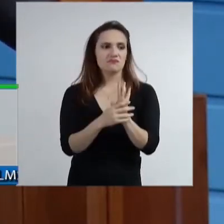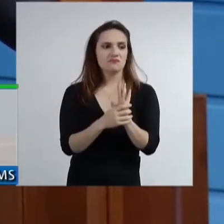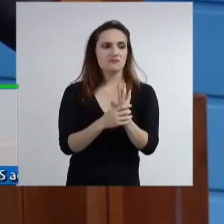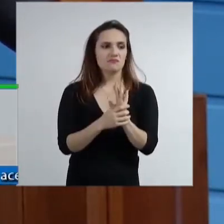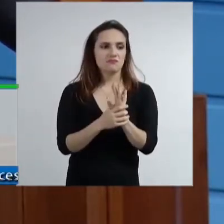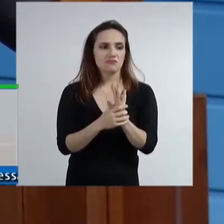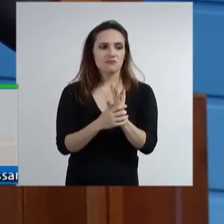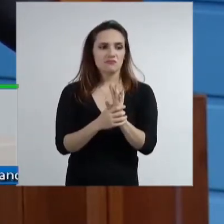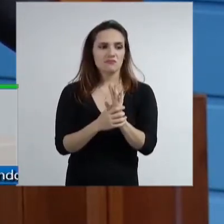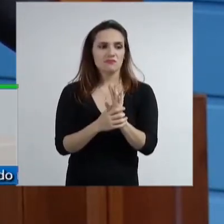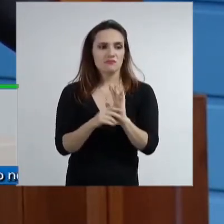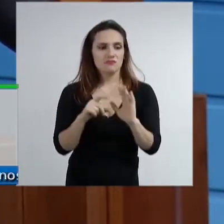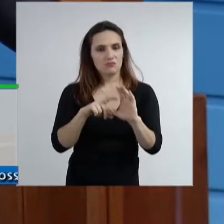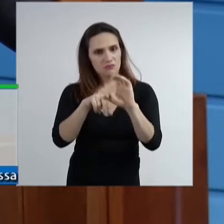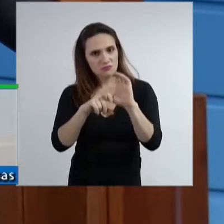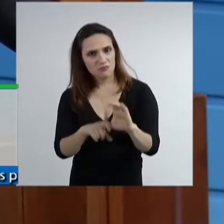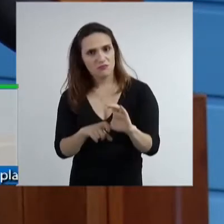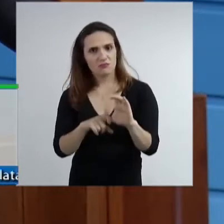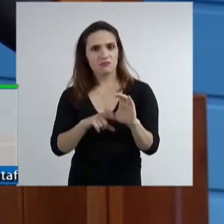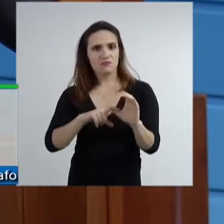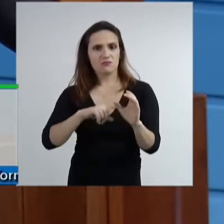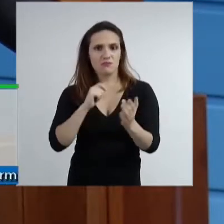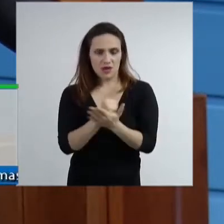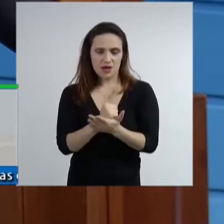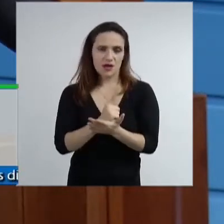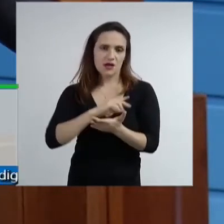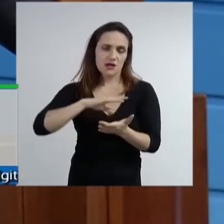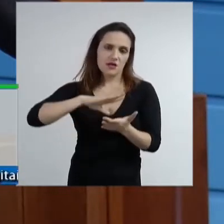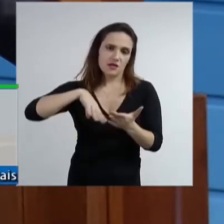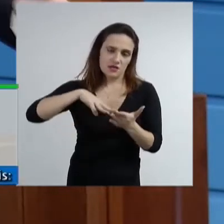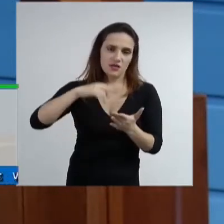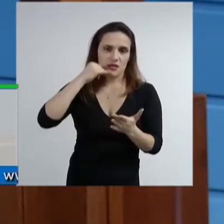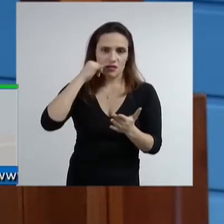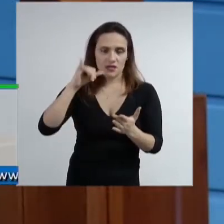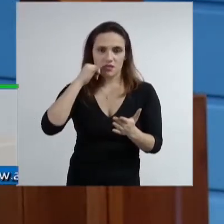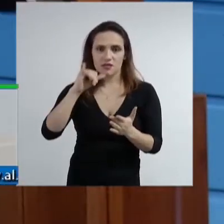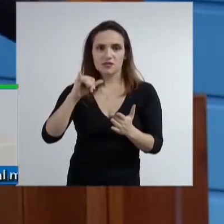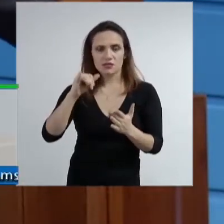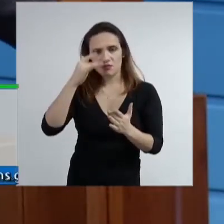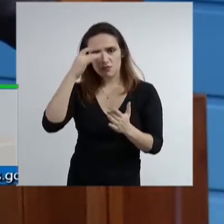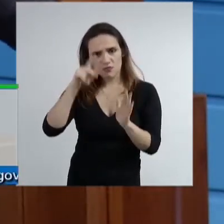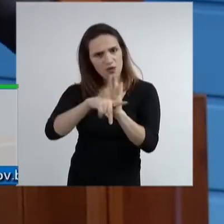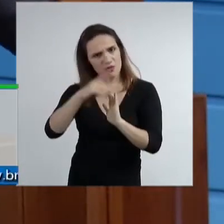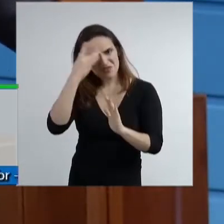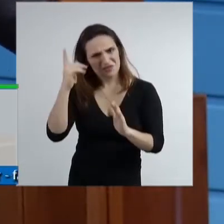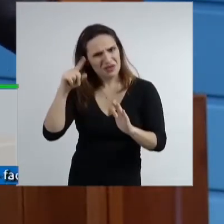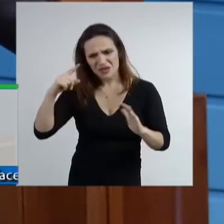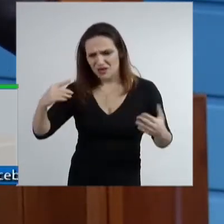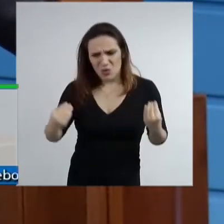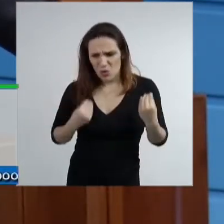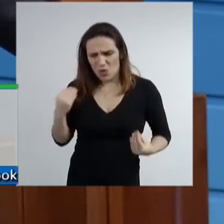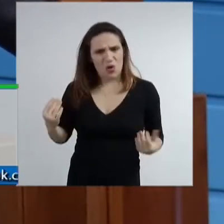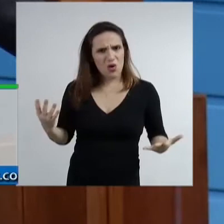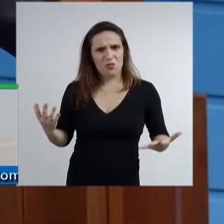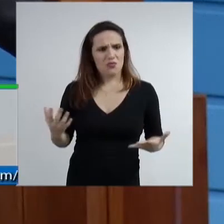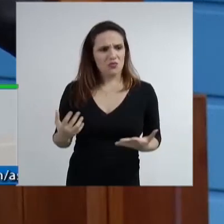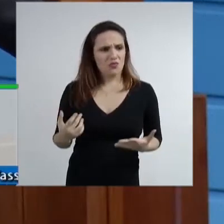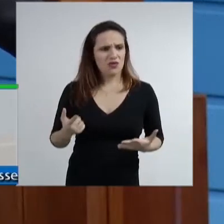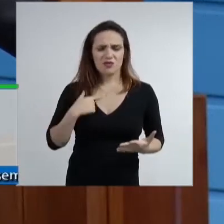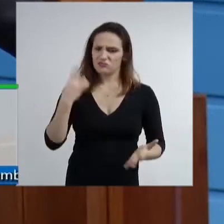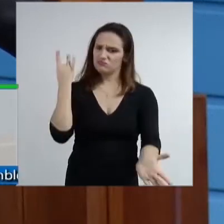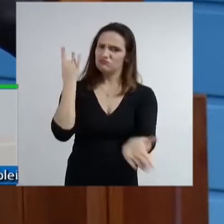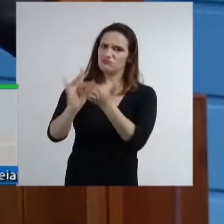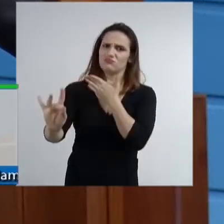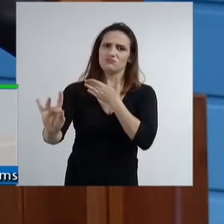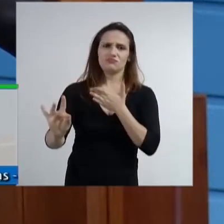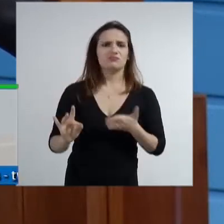na conta do consumidor, do usuário, do contribuinte. É um absurdo. E eu quero aqui